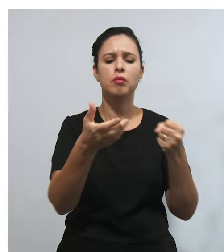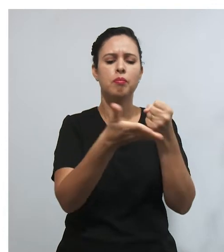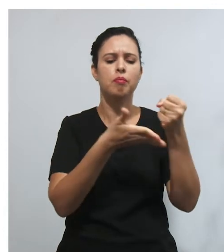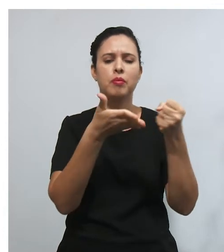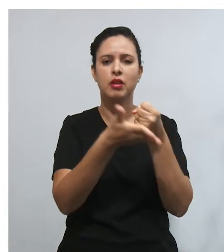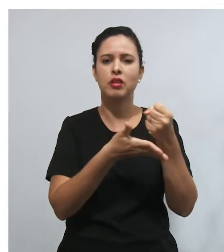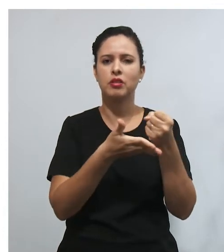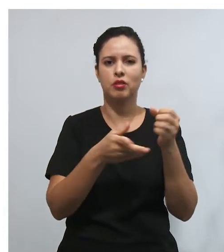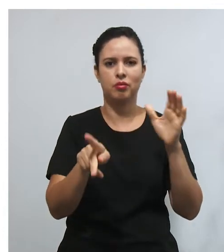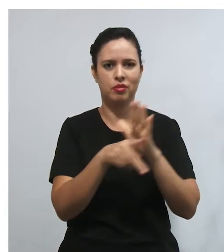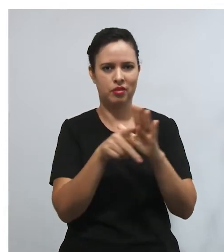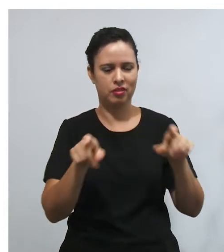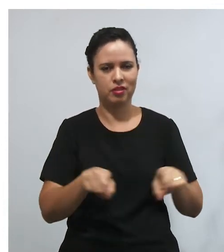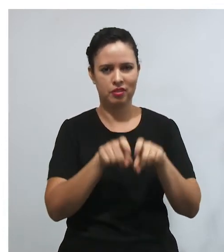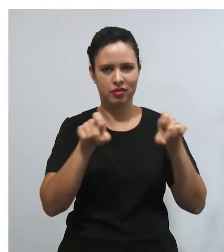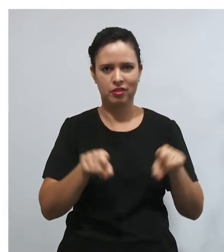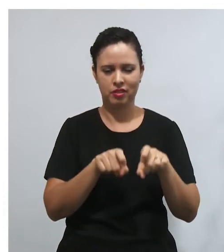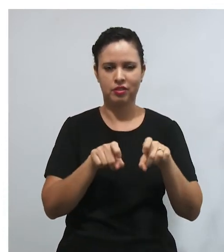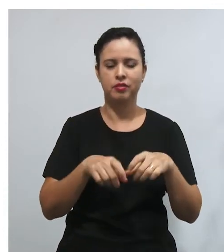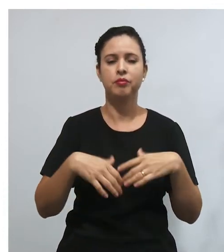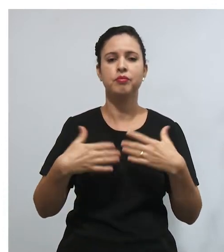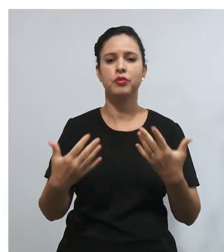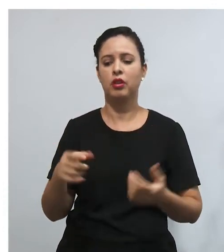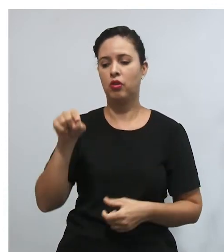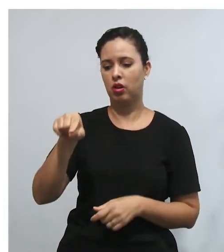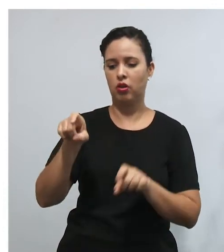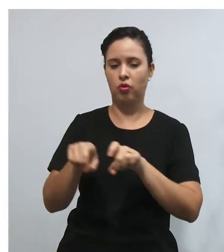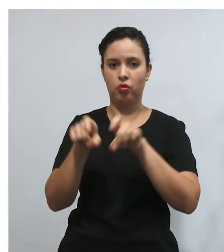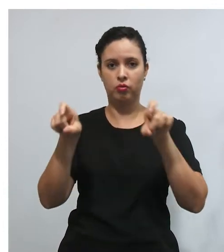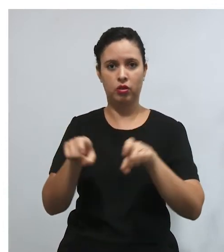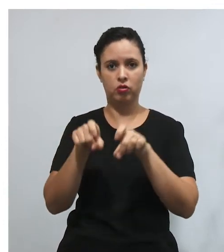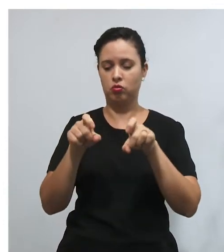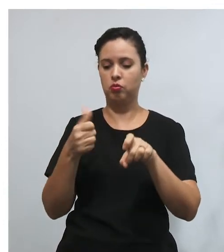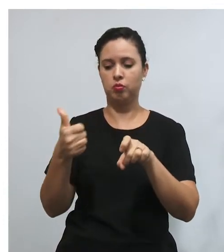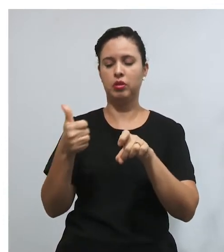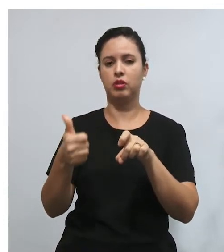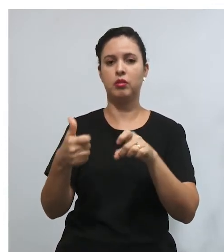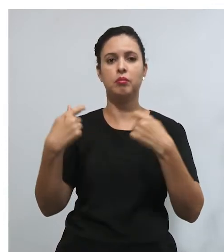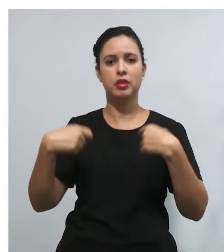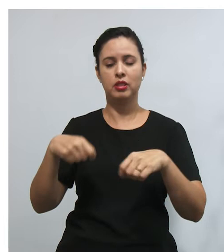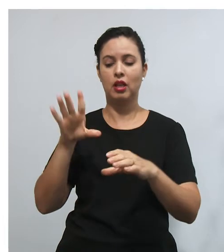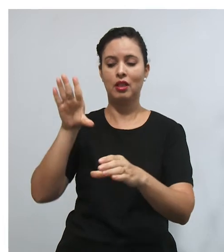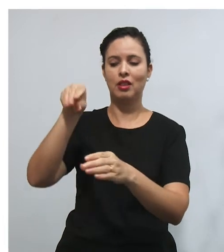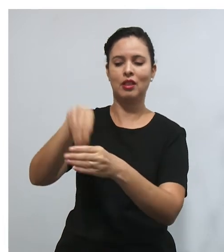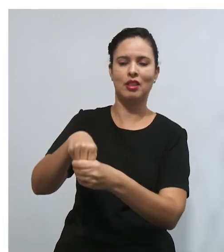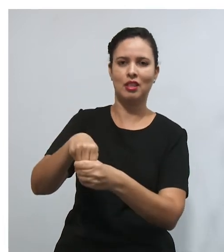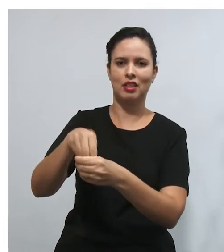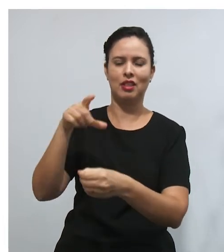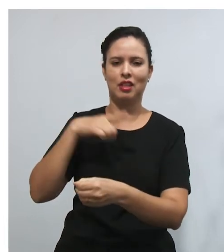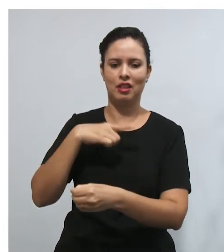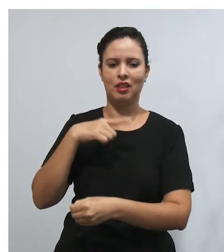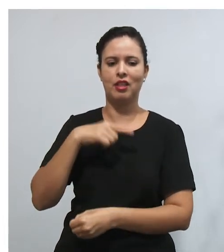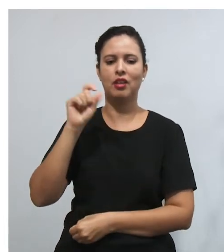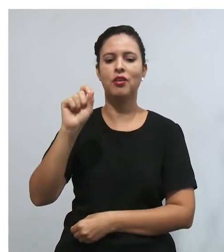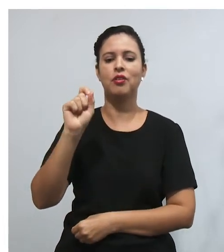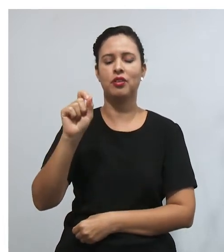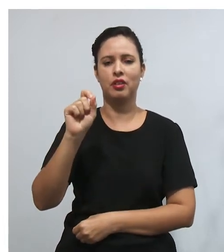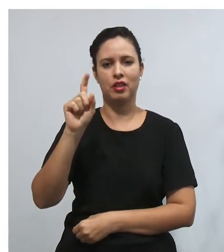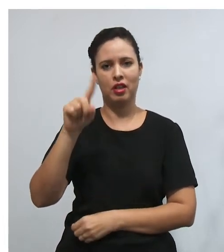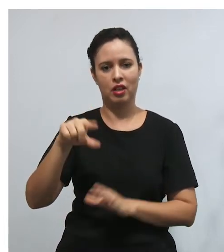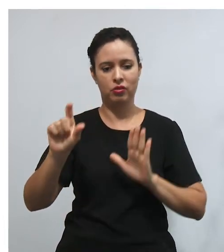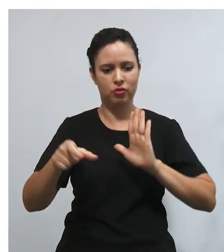Acho que vocês já devem saber, né? Para que um determinado computador funcione, é necessário que exista um software